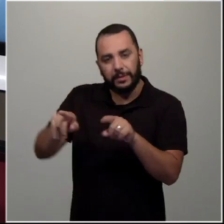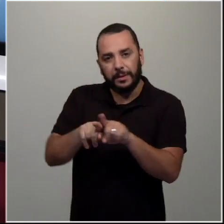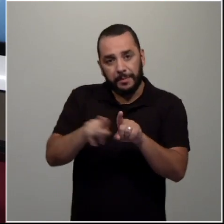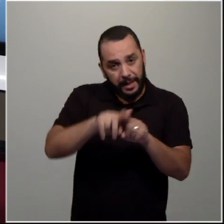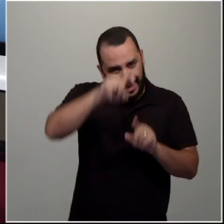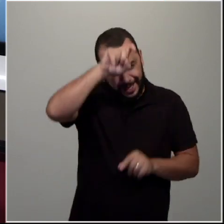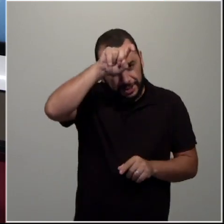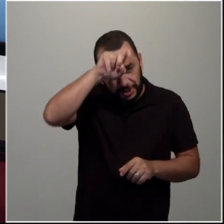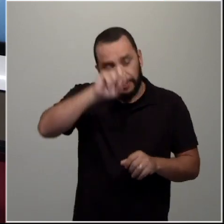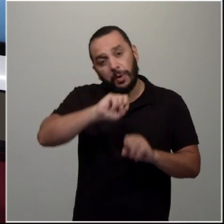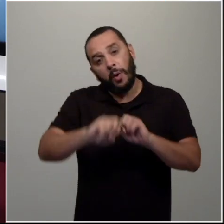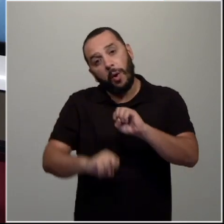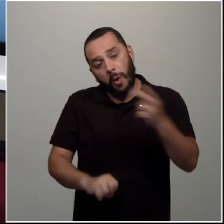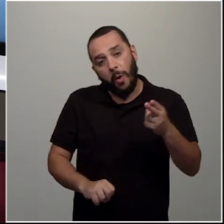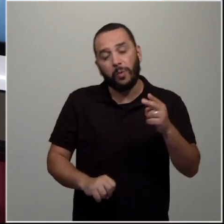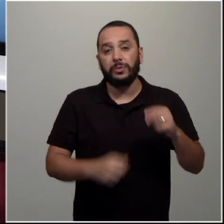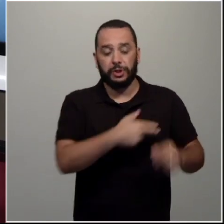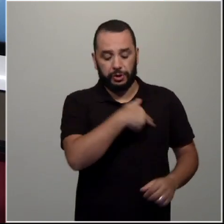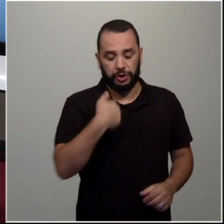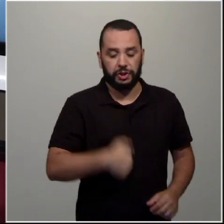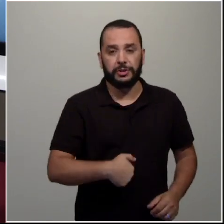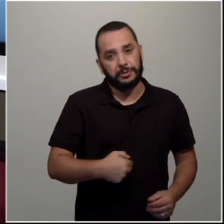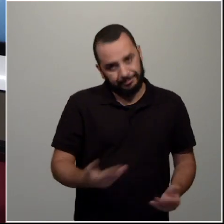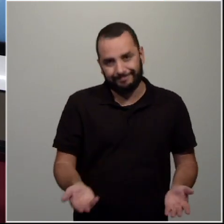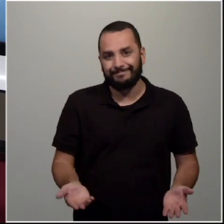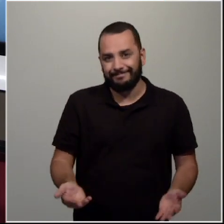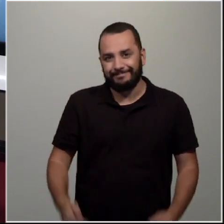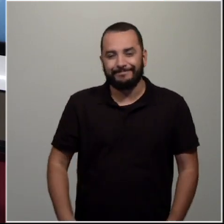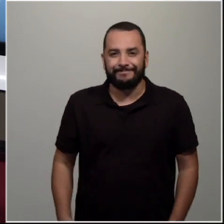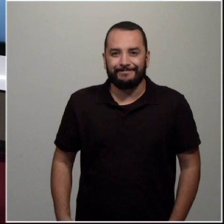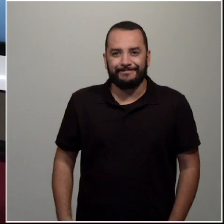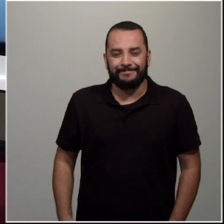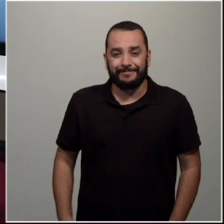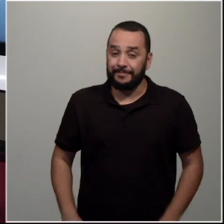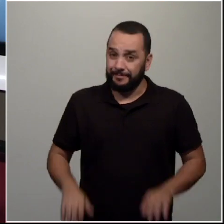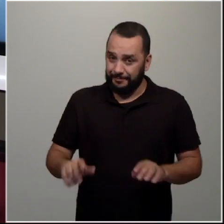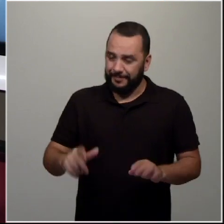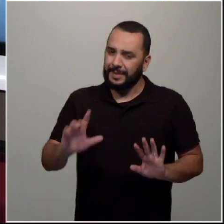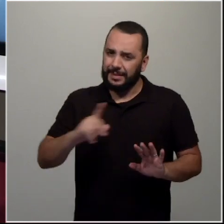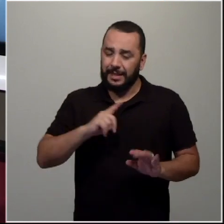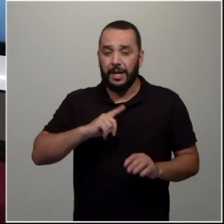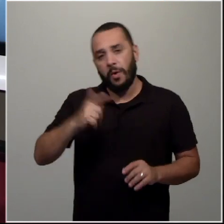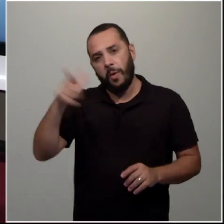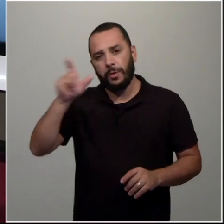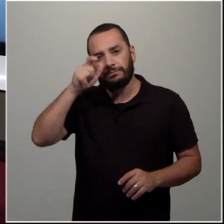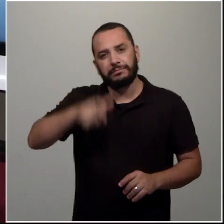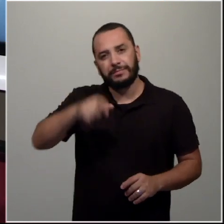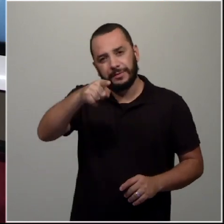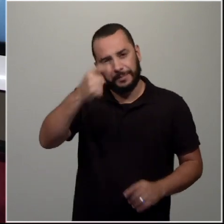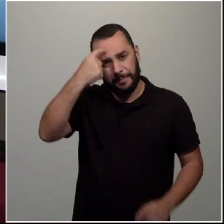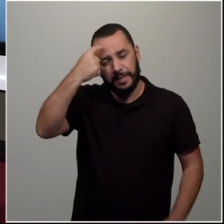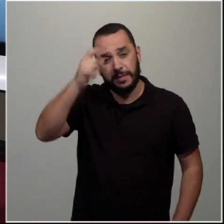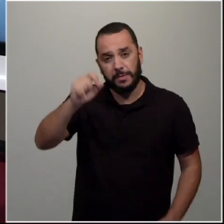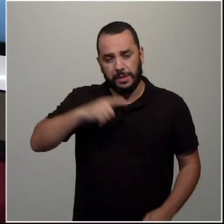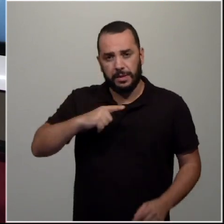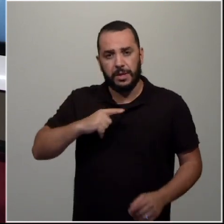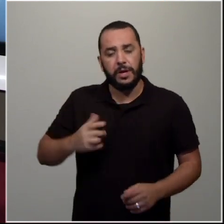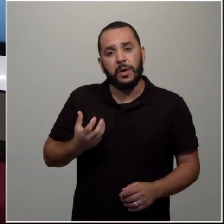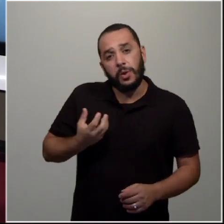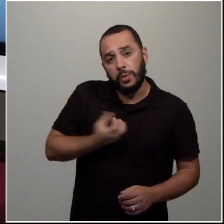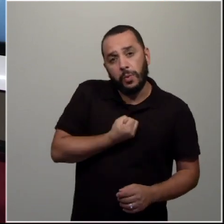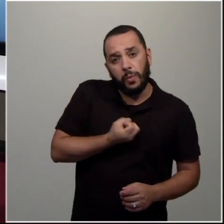egípcio ou chinês é agora uma outra questão interessante aqui pra gente pensar é que o sistema de numeração